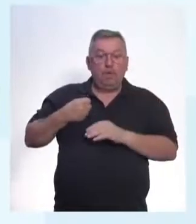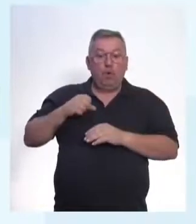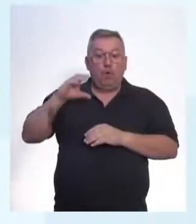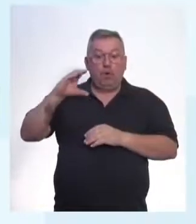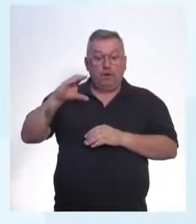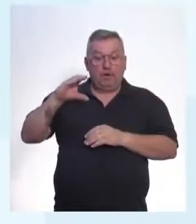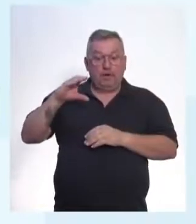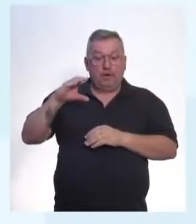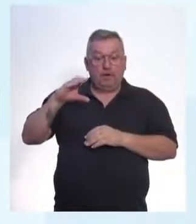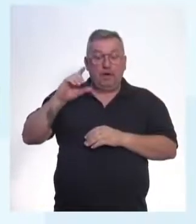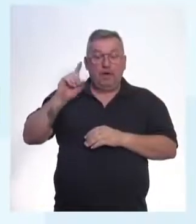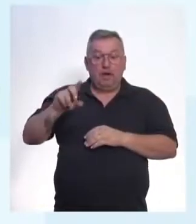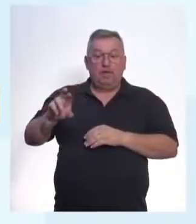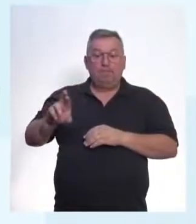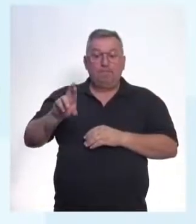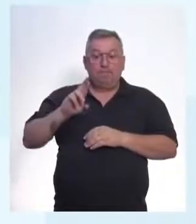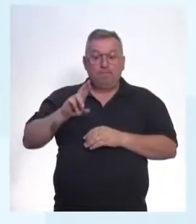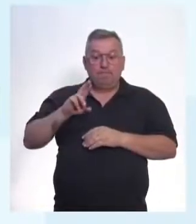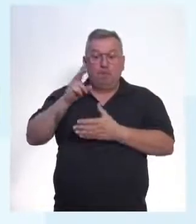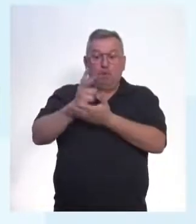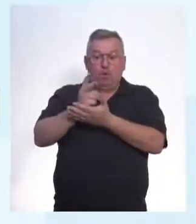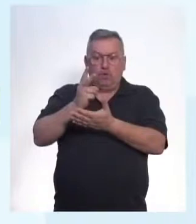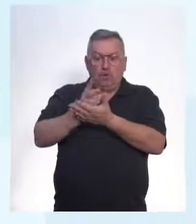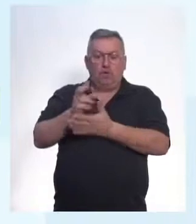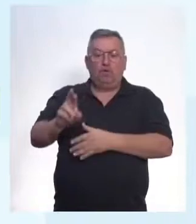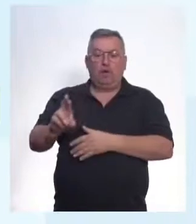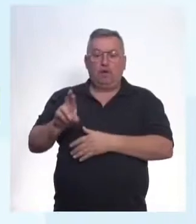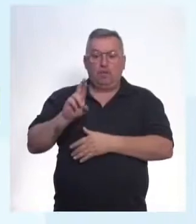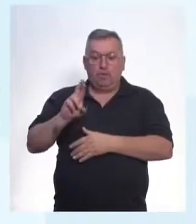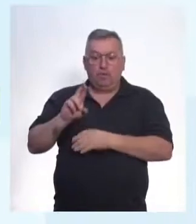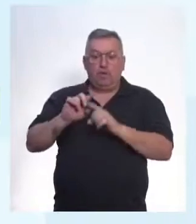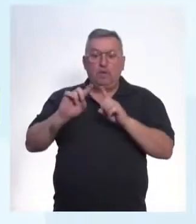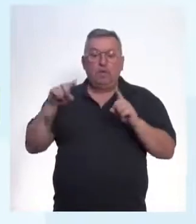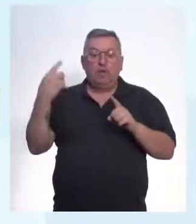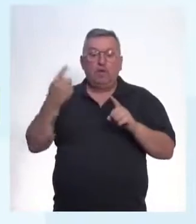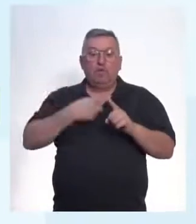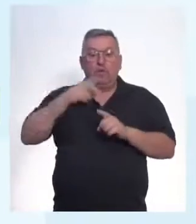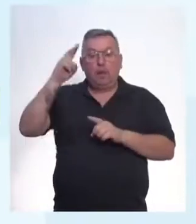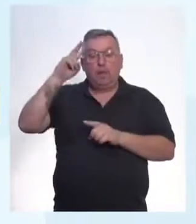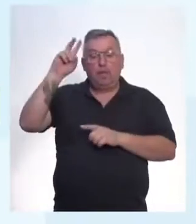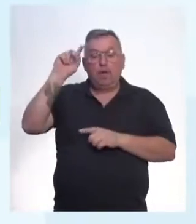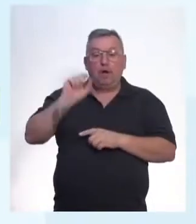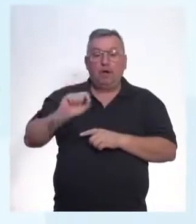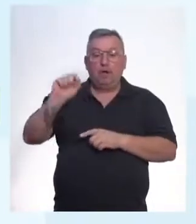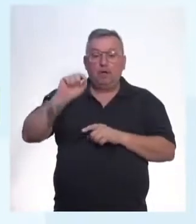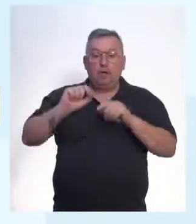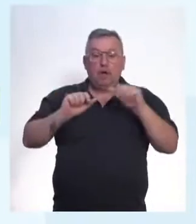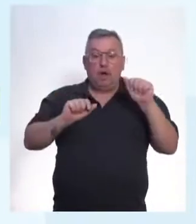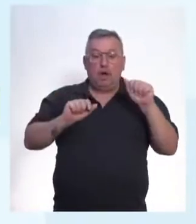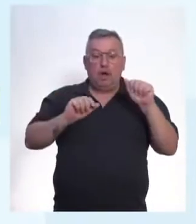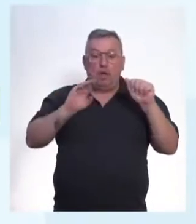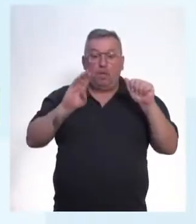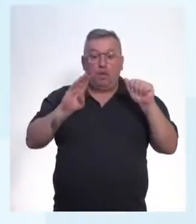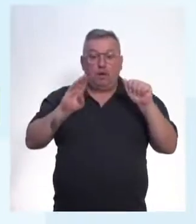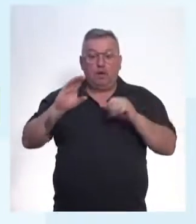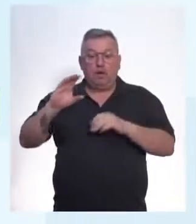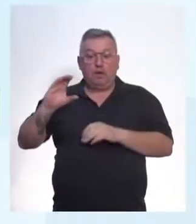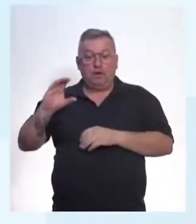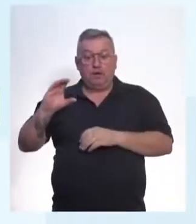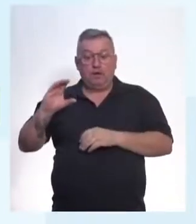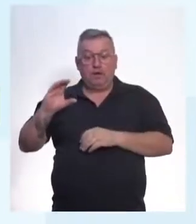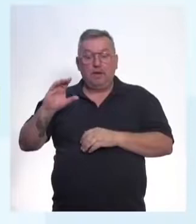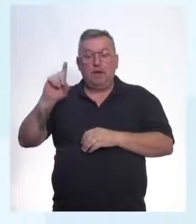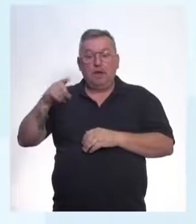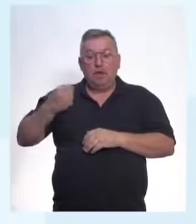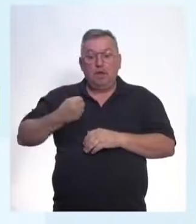um valor que a gente chama de constante, mas nós vamos lembrar que tanto a, quanto b, quanto c